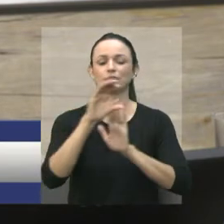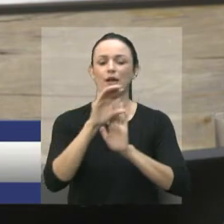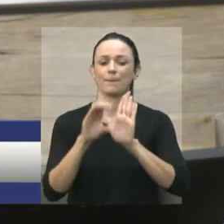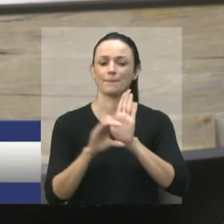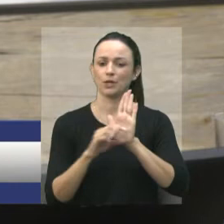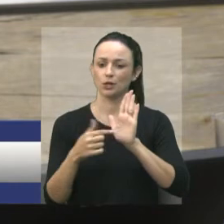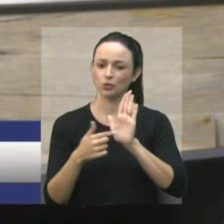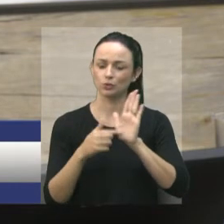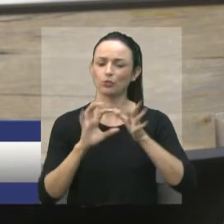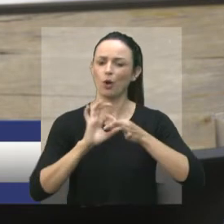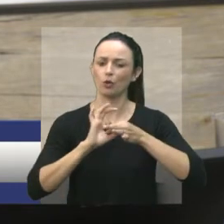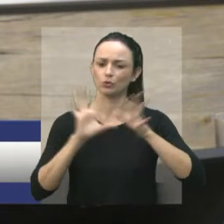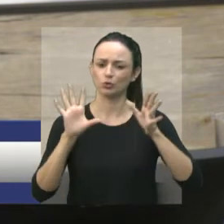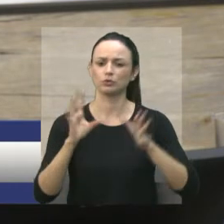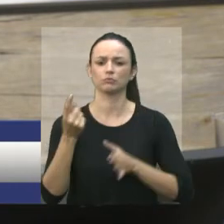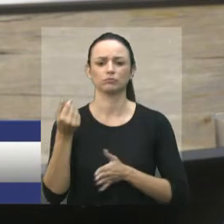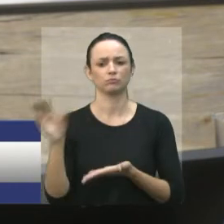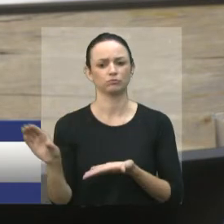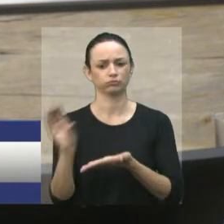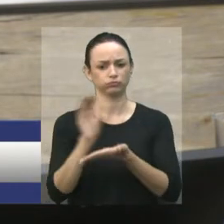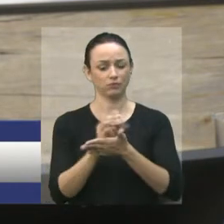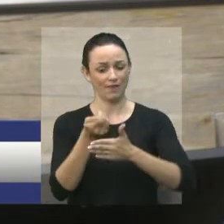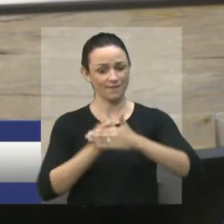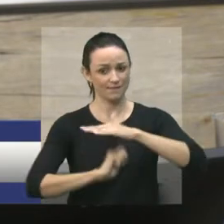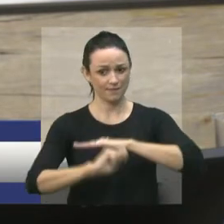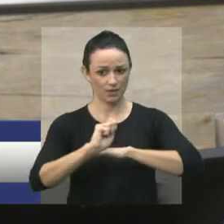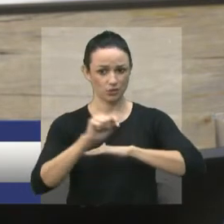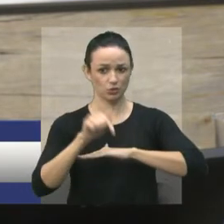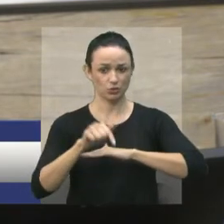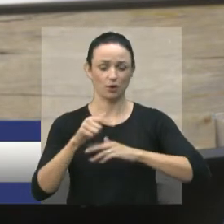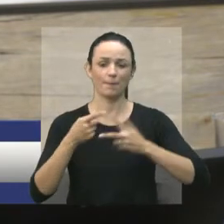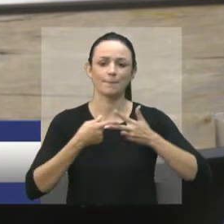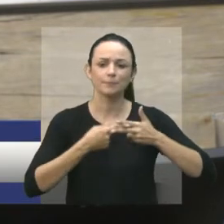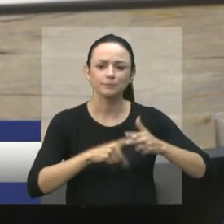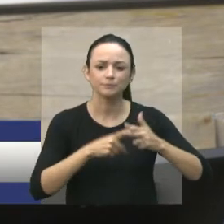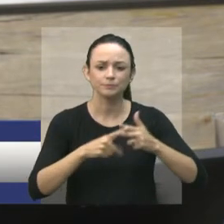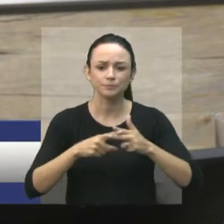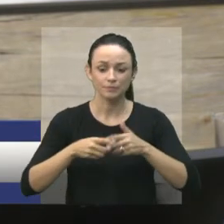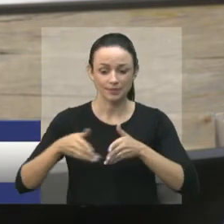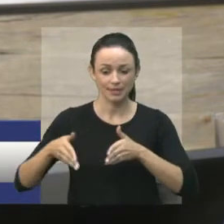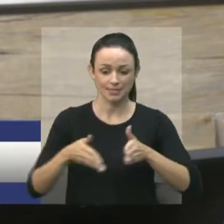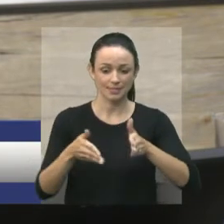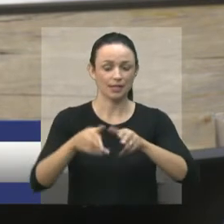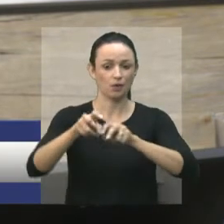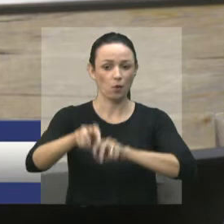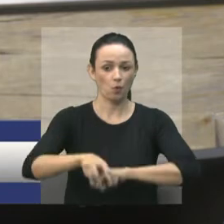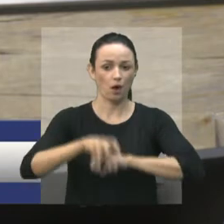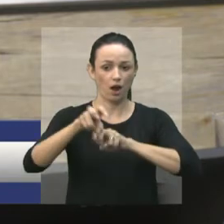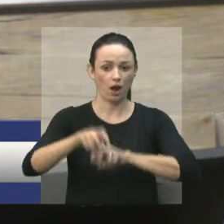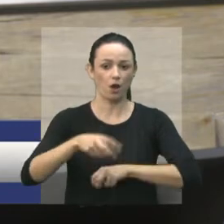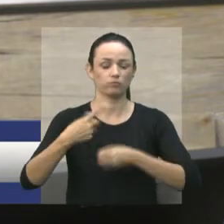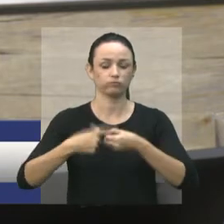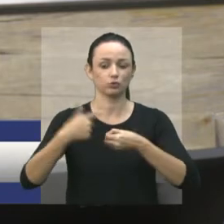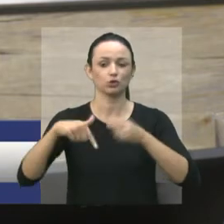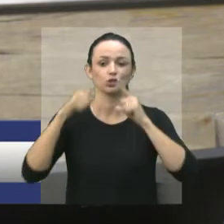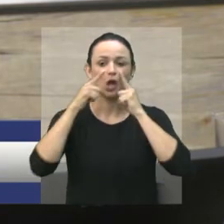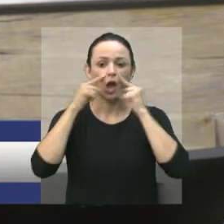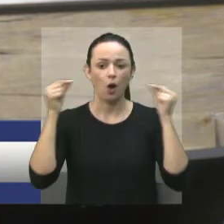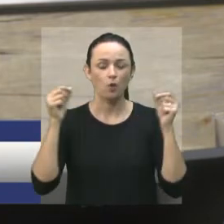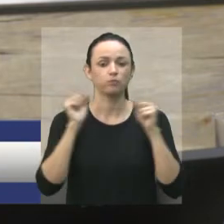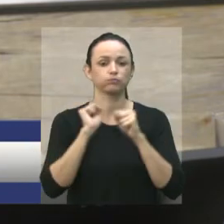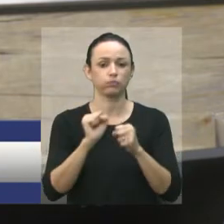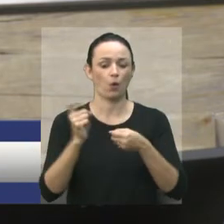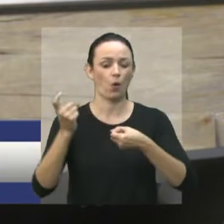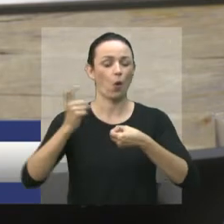finais, autorizando a promoção dos investimentos para a manutenção das estradas rurais do município de Jaú, podendo haver a celebração